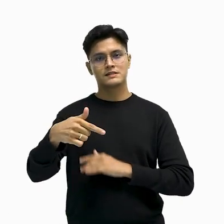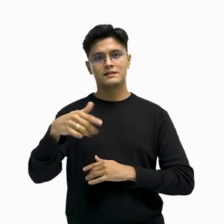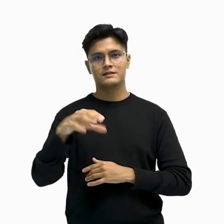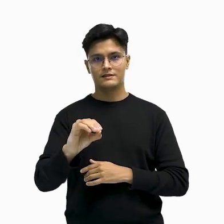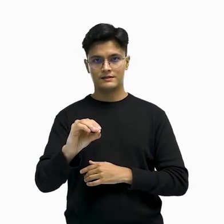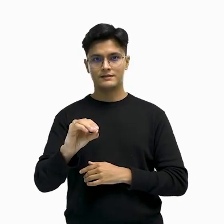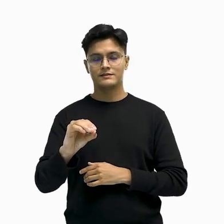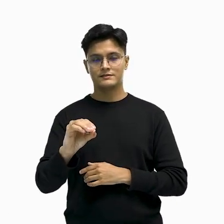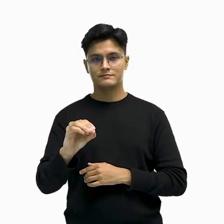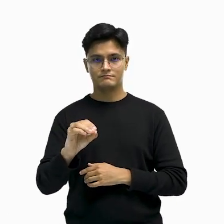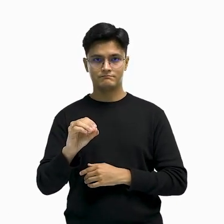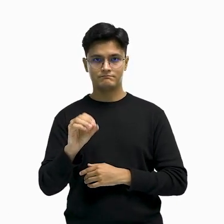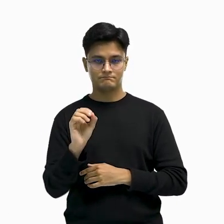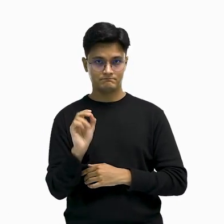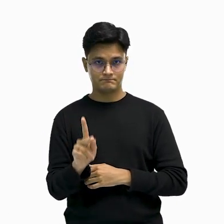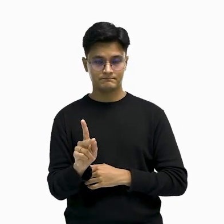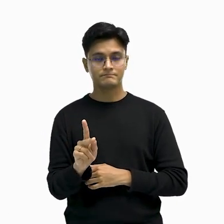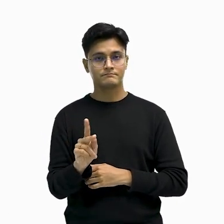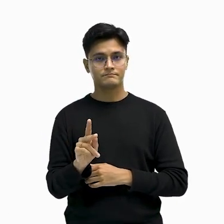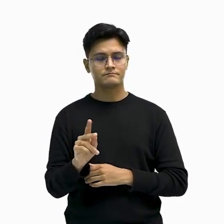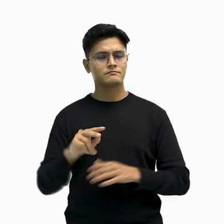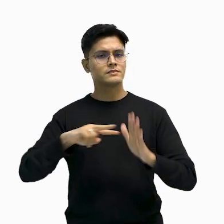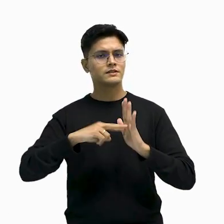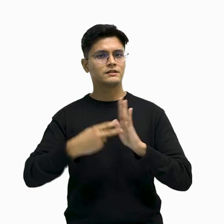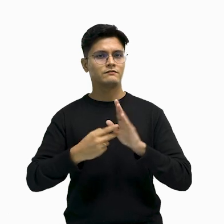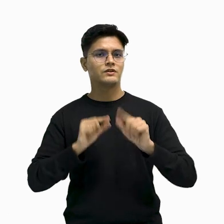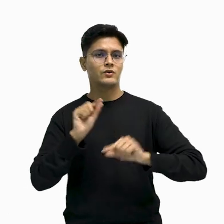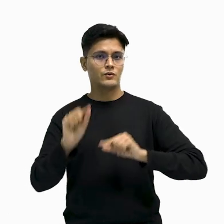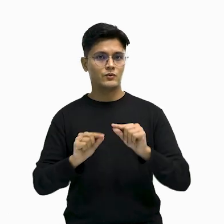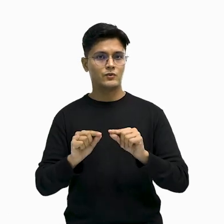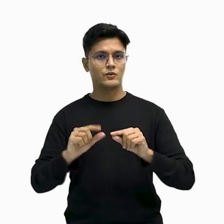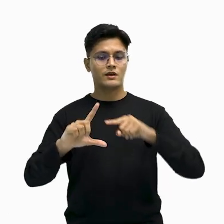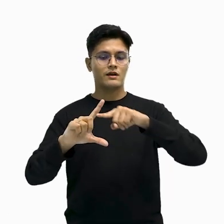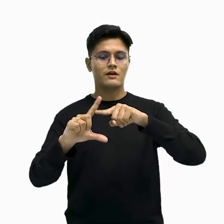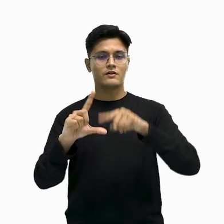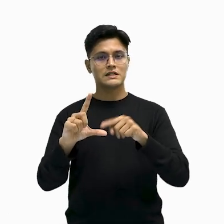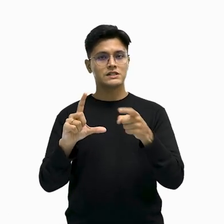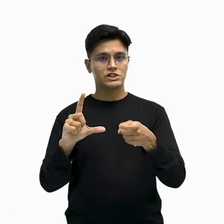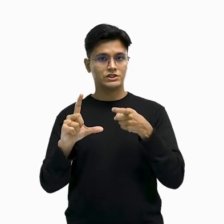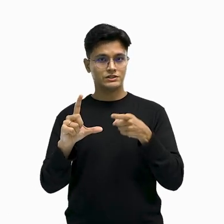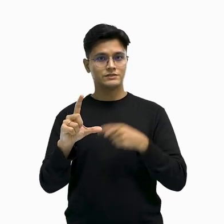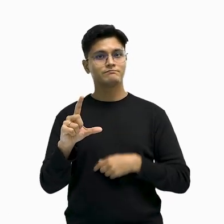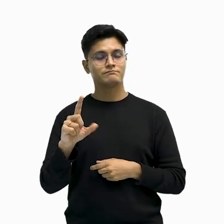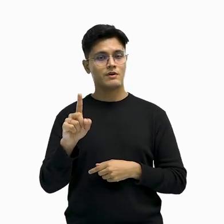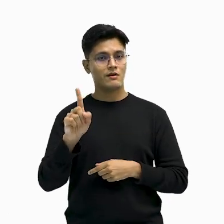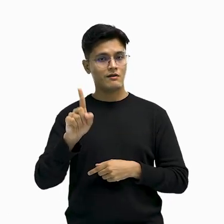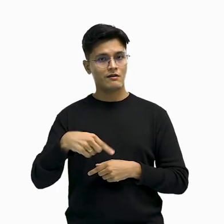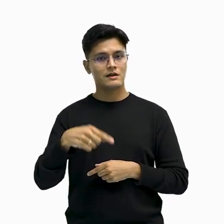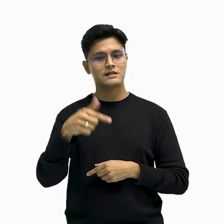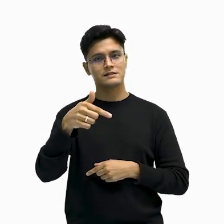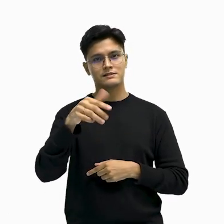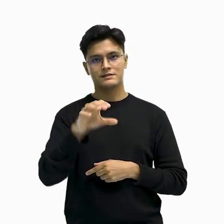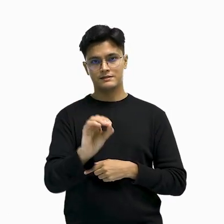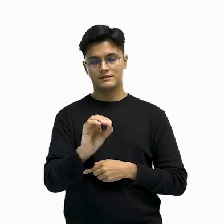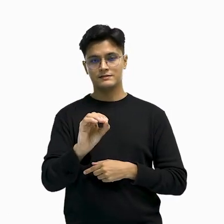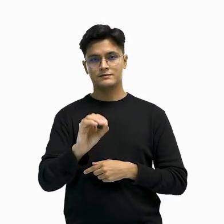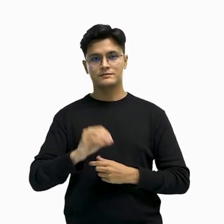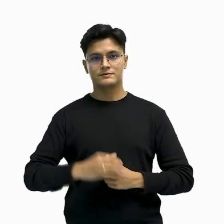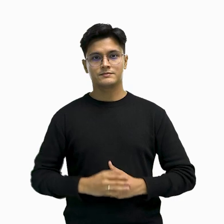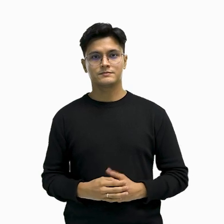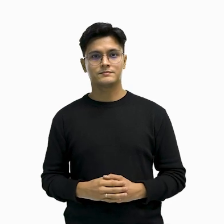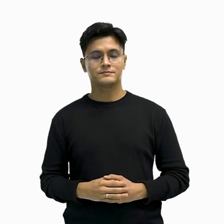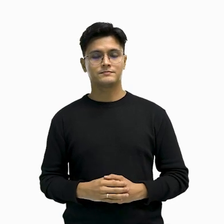graus, beleza? Moral da história, o valor de x aqui é igual a 70